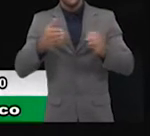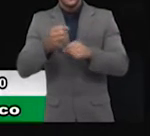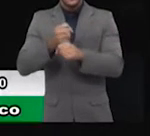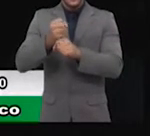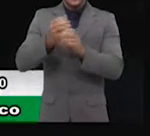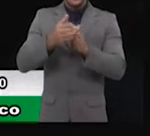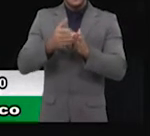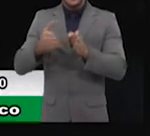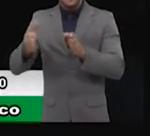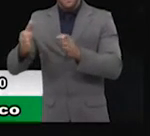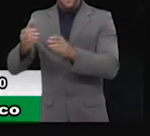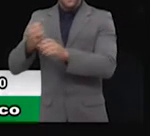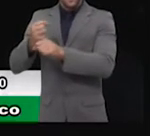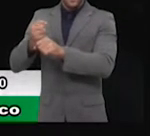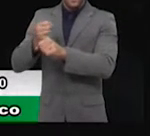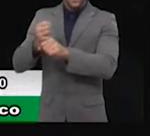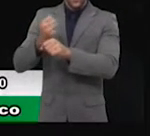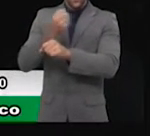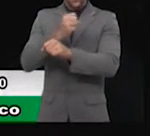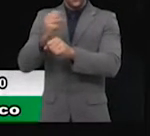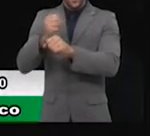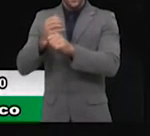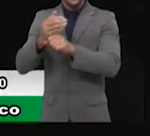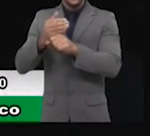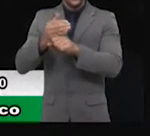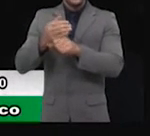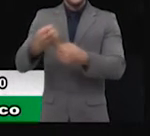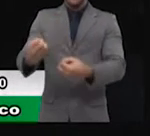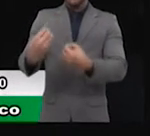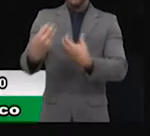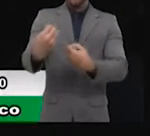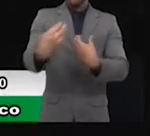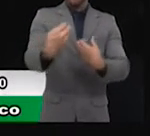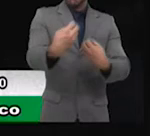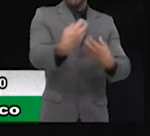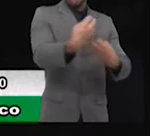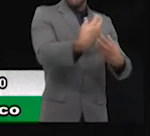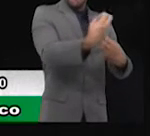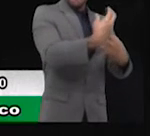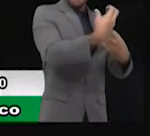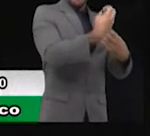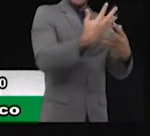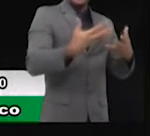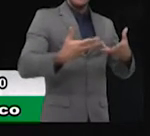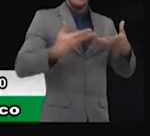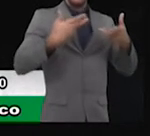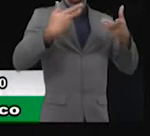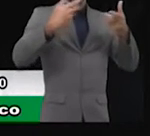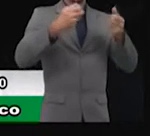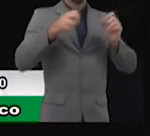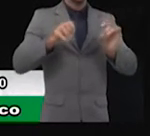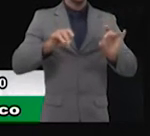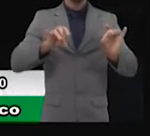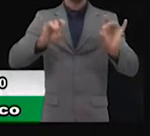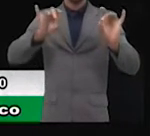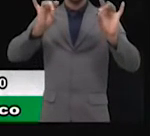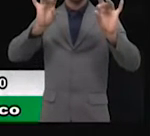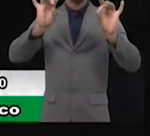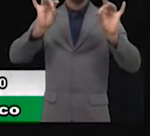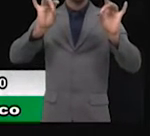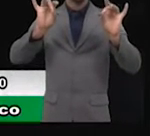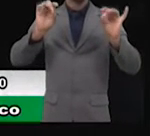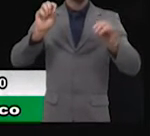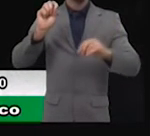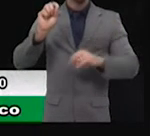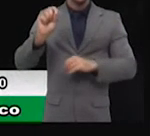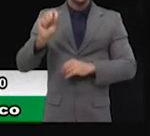tive a oportunidade de conviver. Me ensinaram muito. Agradecer de uma forma muito especial, presidente Ribamar,